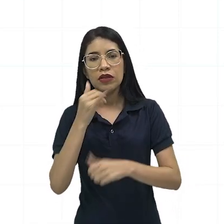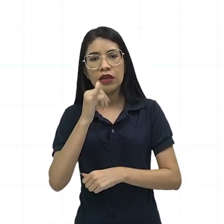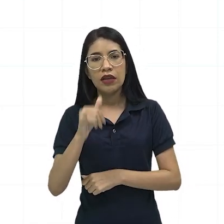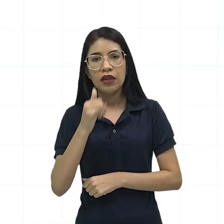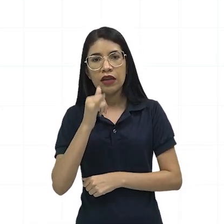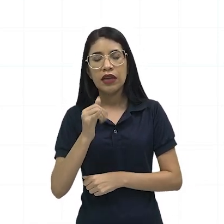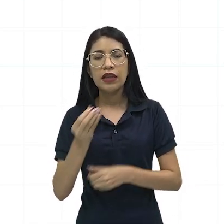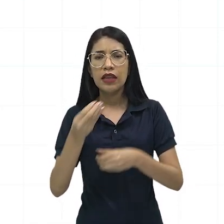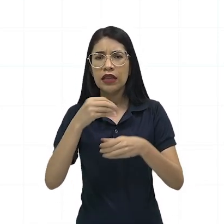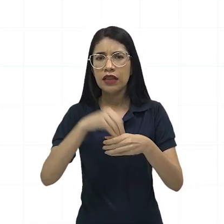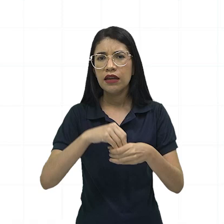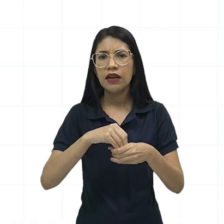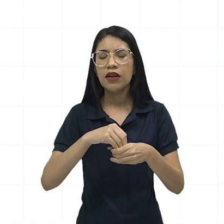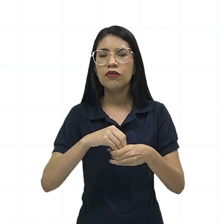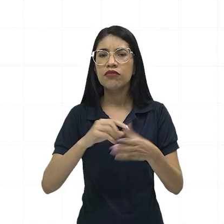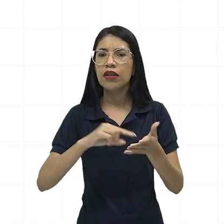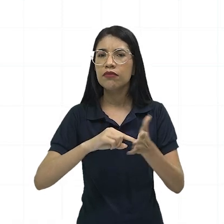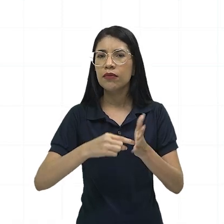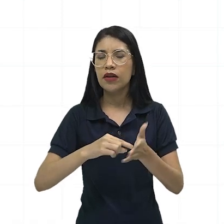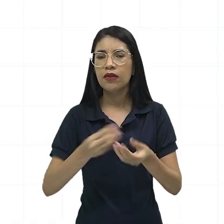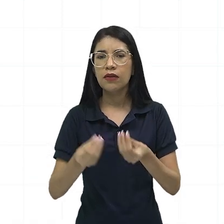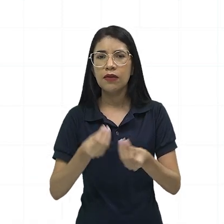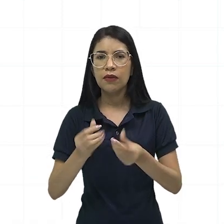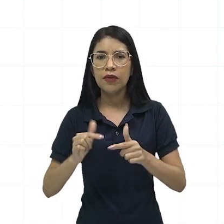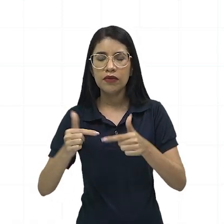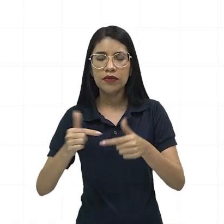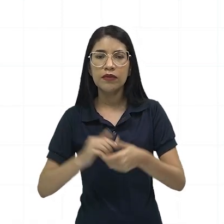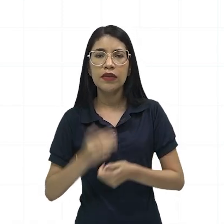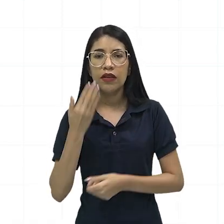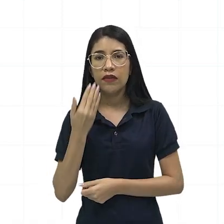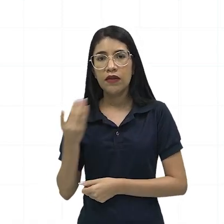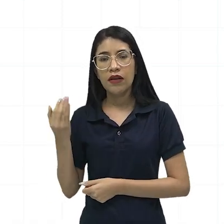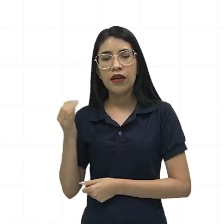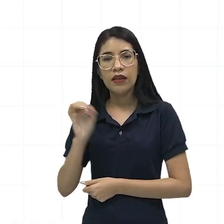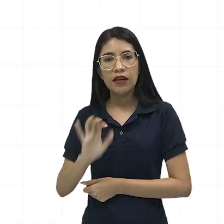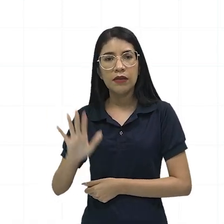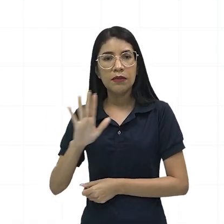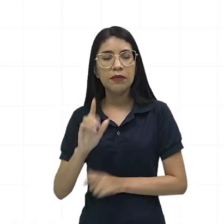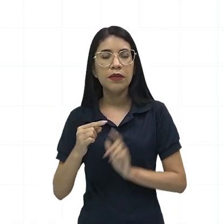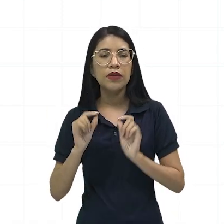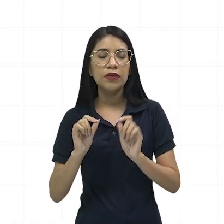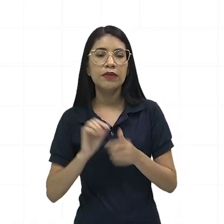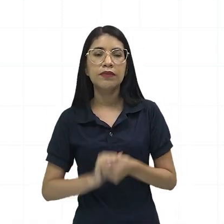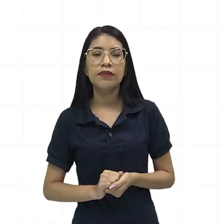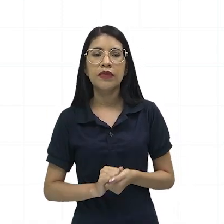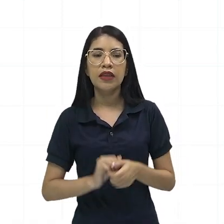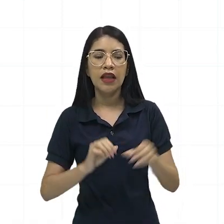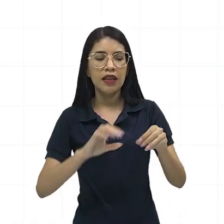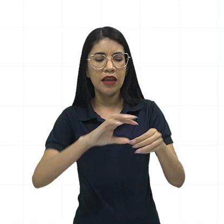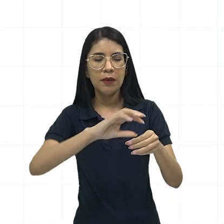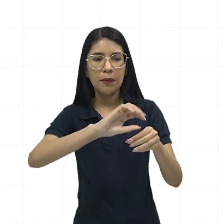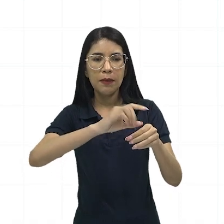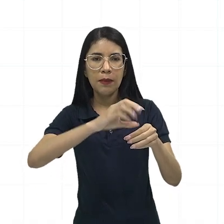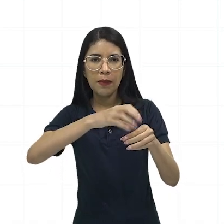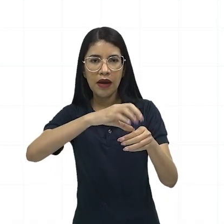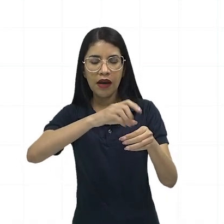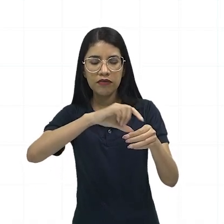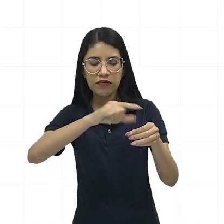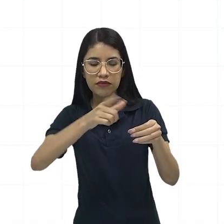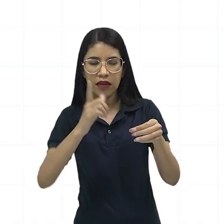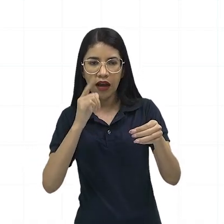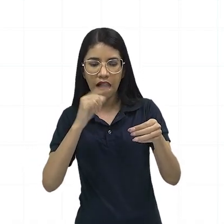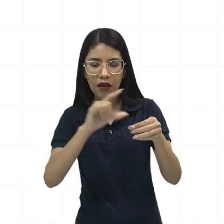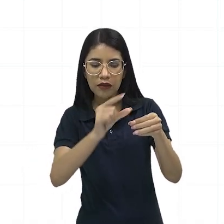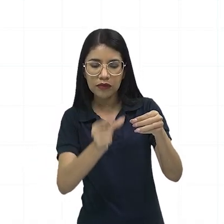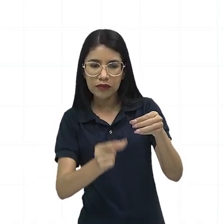lá dentro da hidrelétrica, tá, pessoal? Vocês estão vendo aí, olha só, uma torneira que vai fazer cair uma água, que vai bater